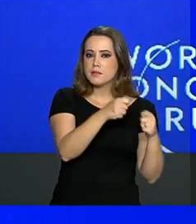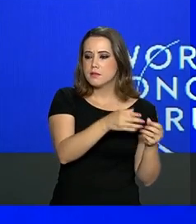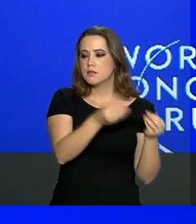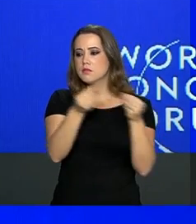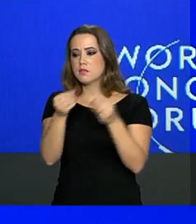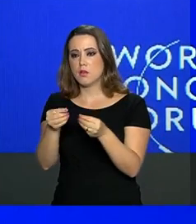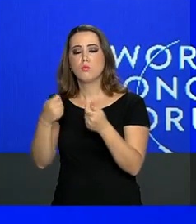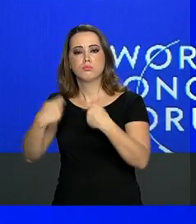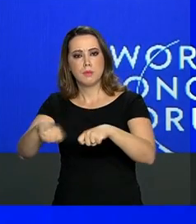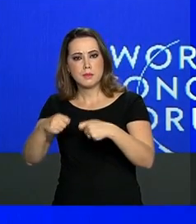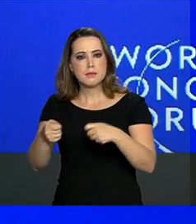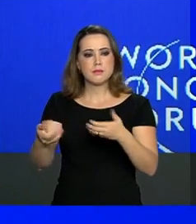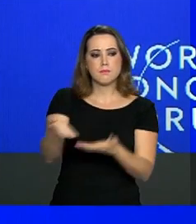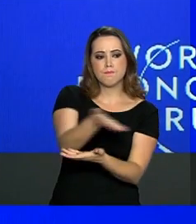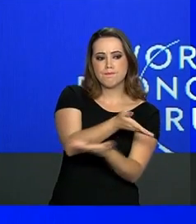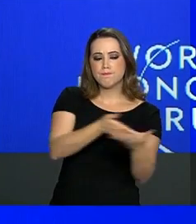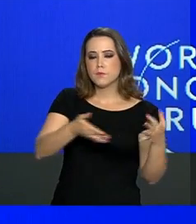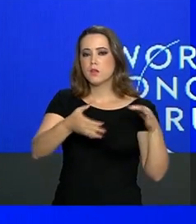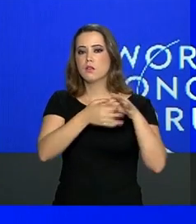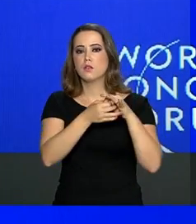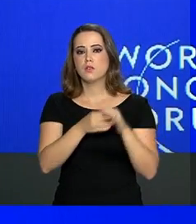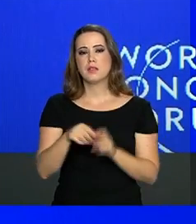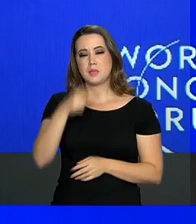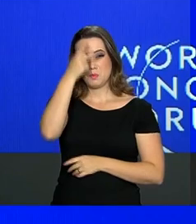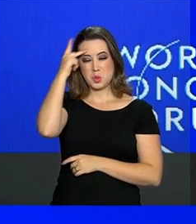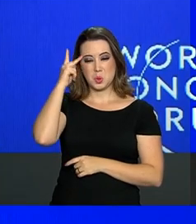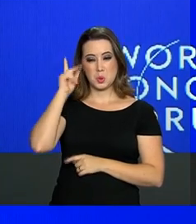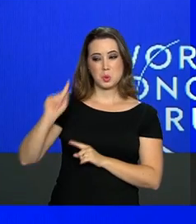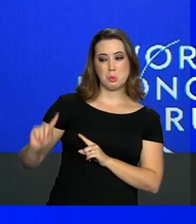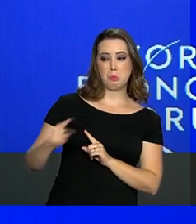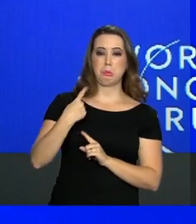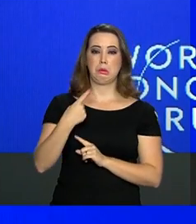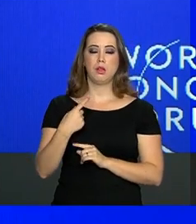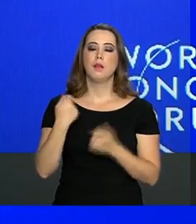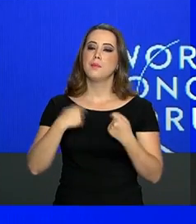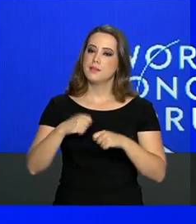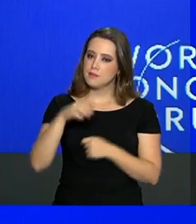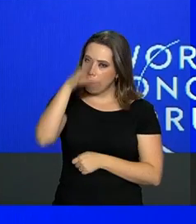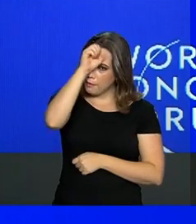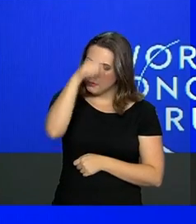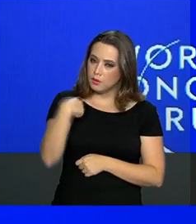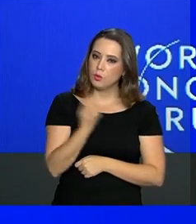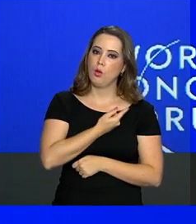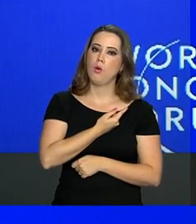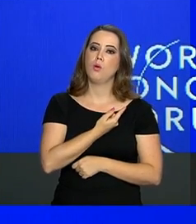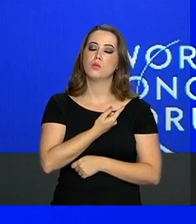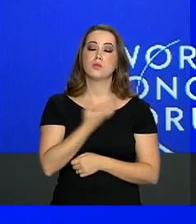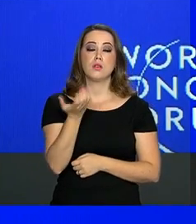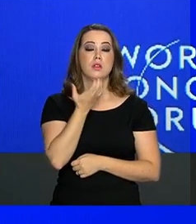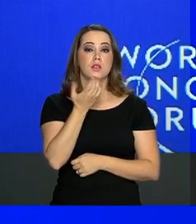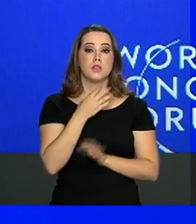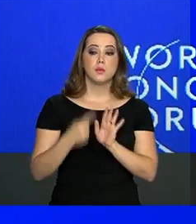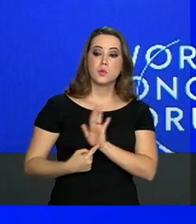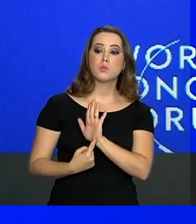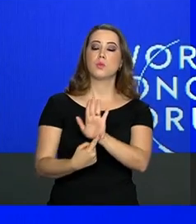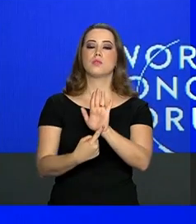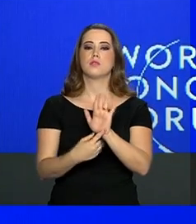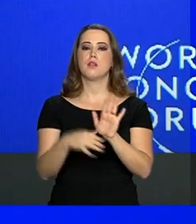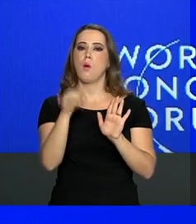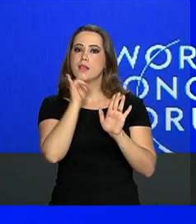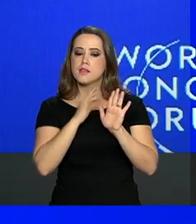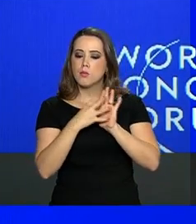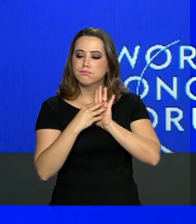verdade, muito o que aprender conosco. Queremos governar pelo exemplo e queremos que o mundo